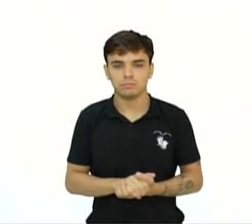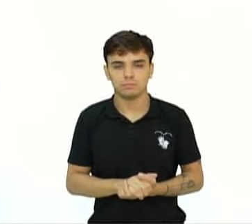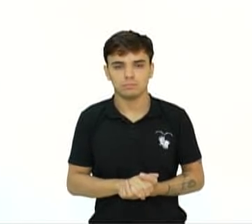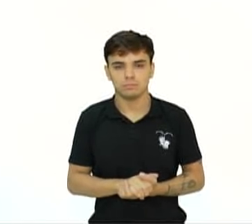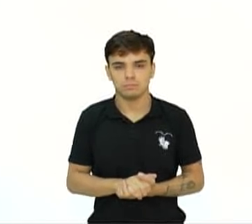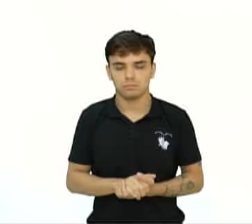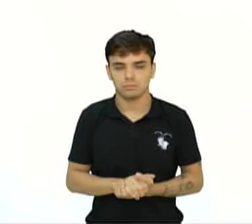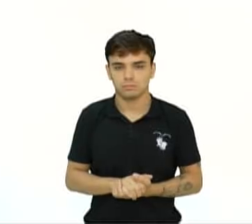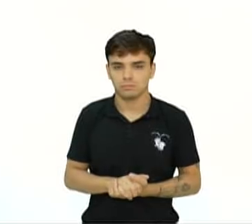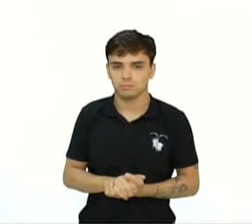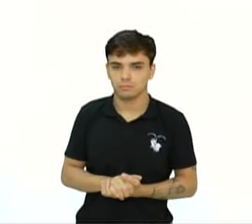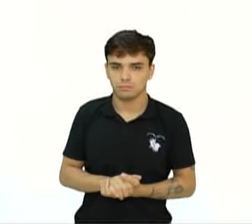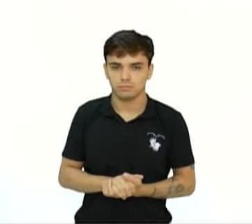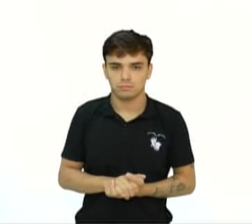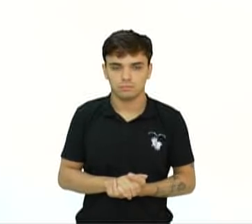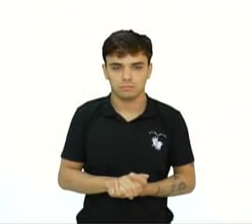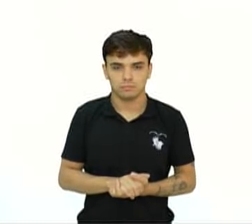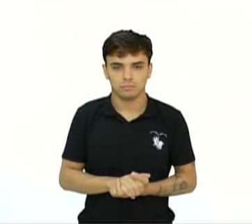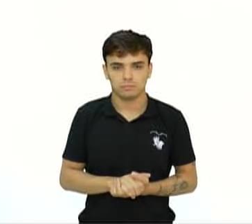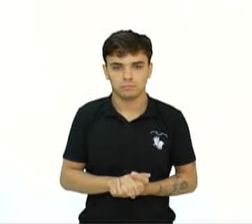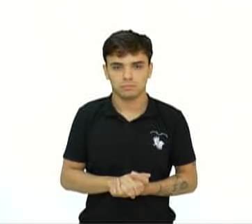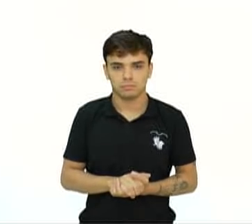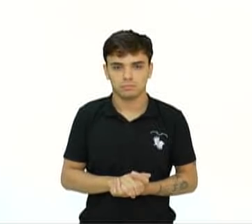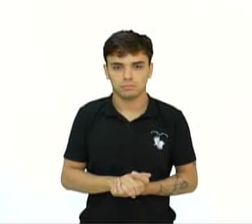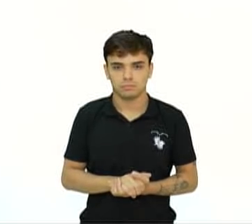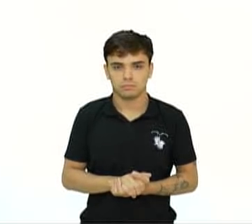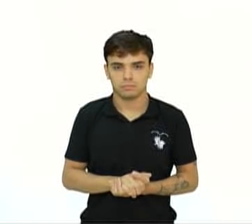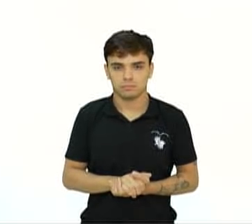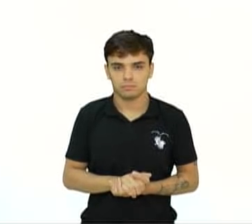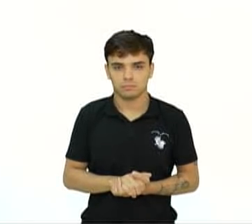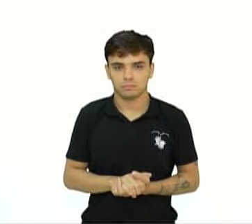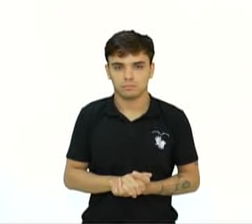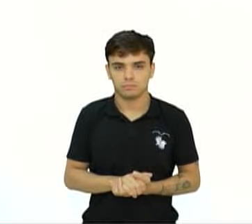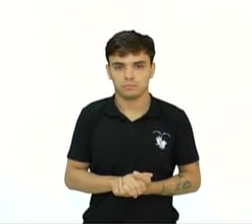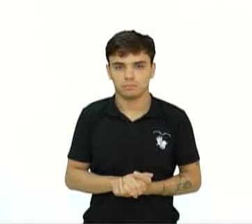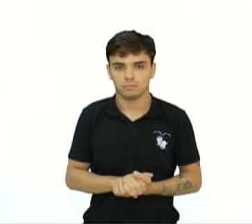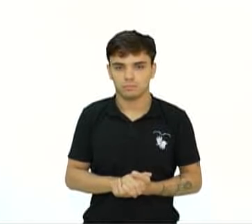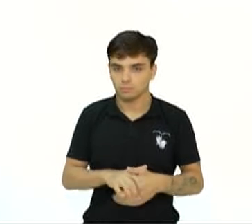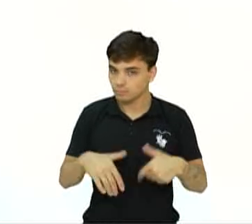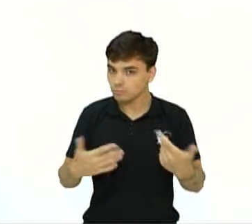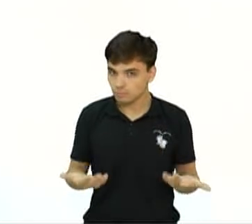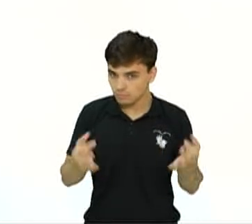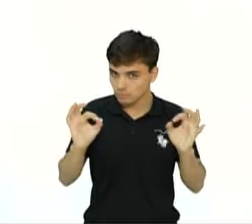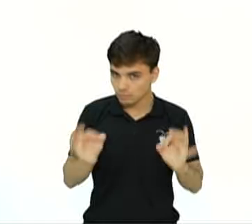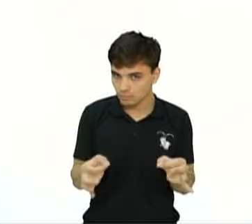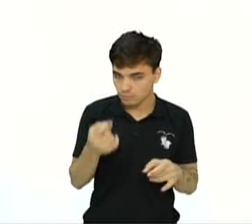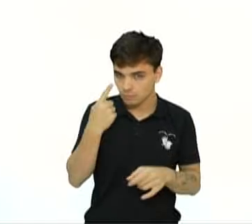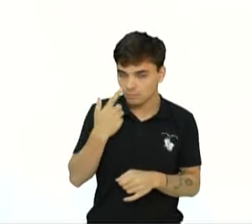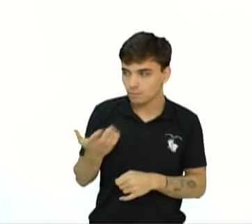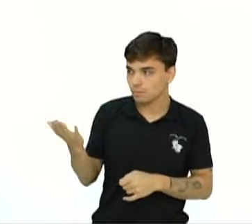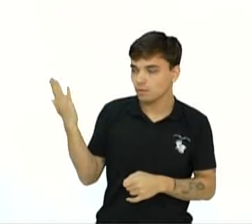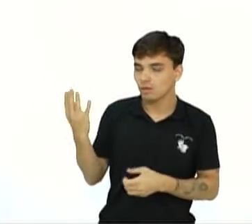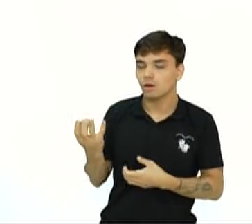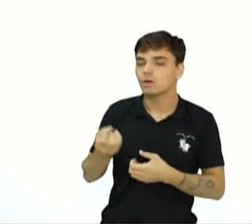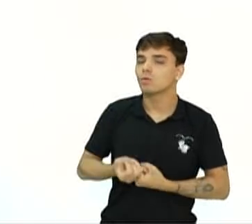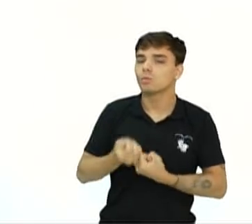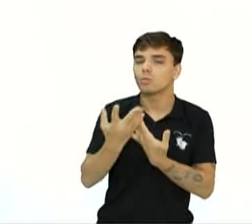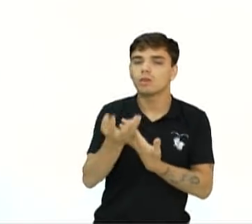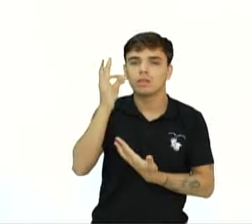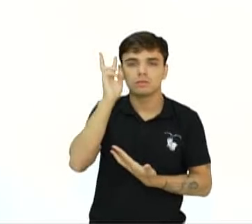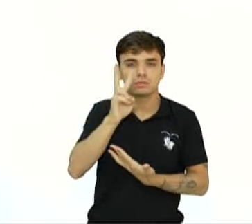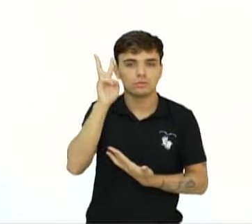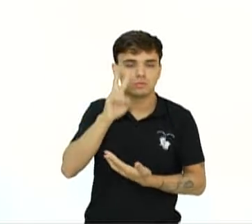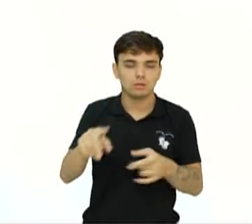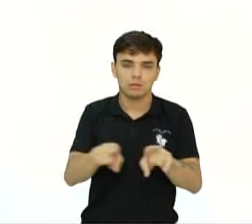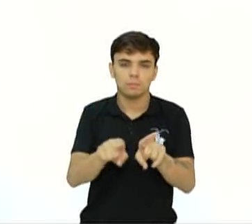to celebrate the birth of their second son, Andrea. Ok? Então, conta-se a história